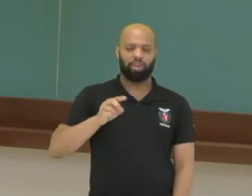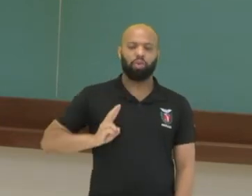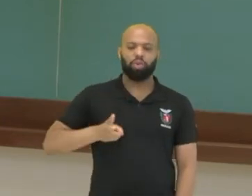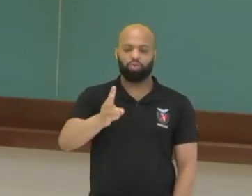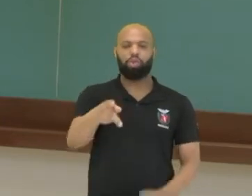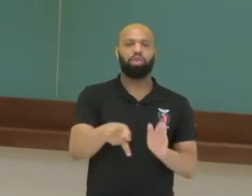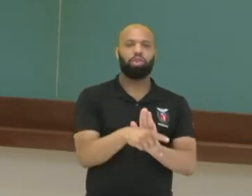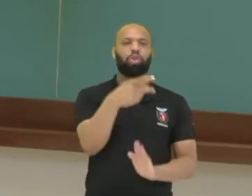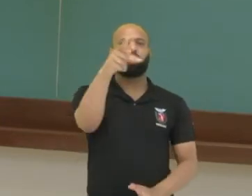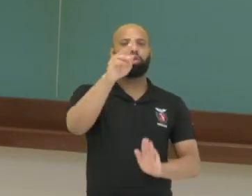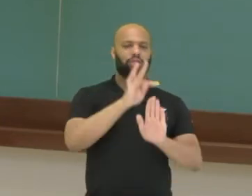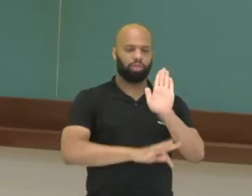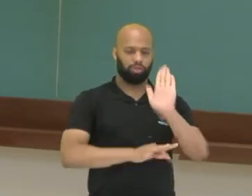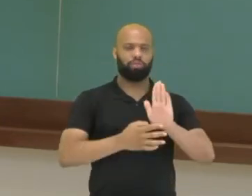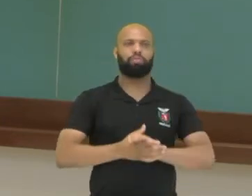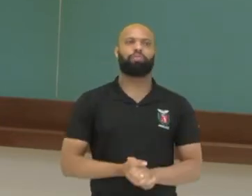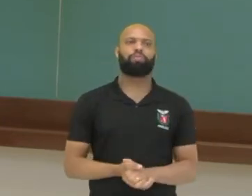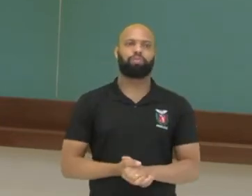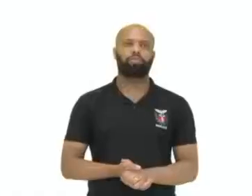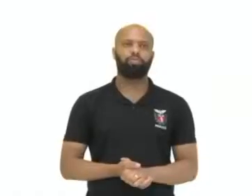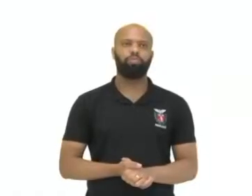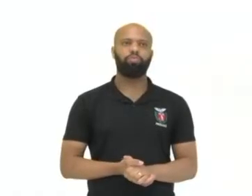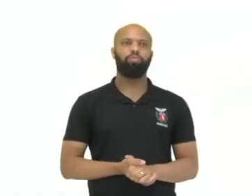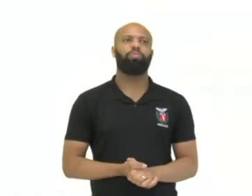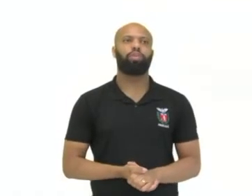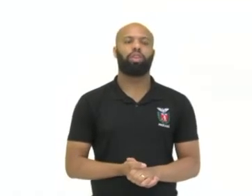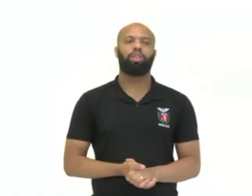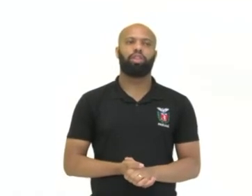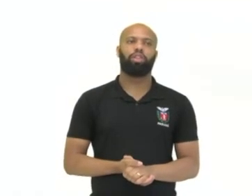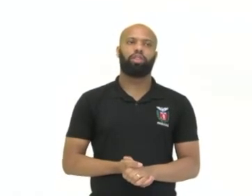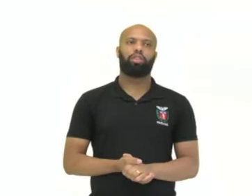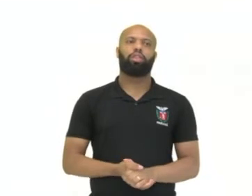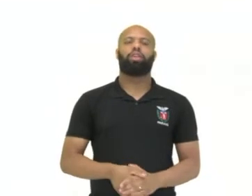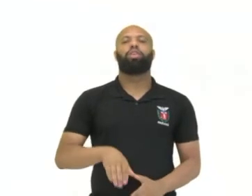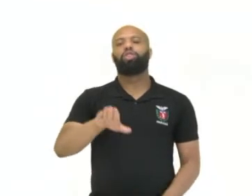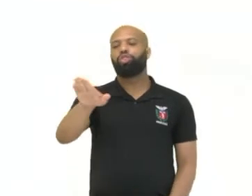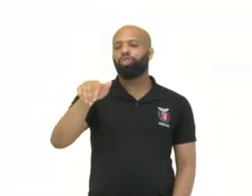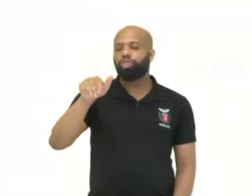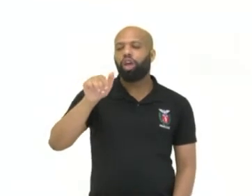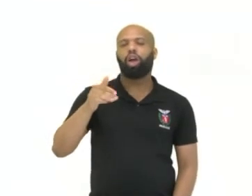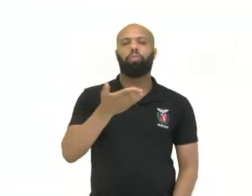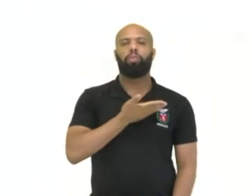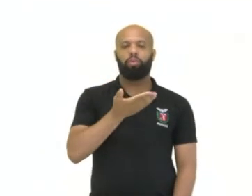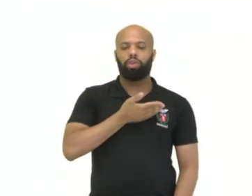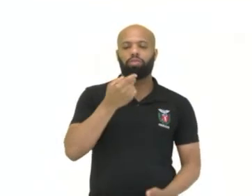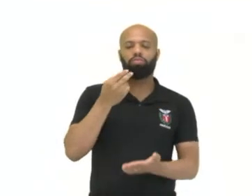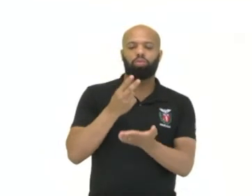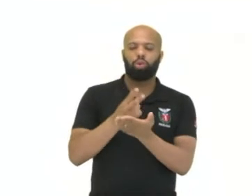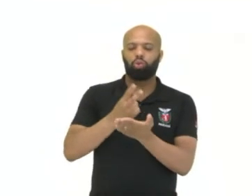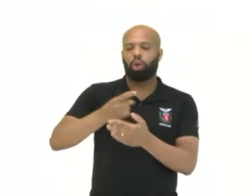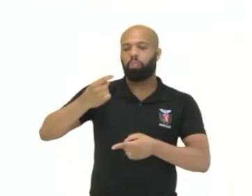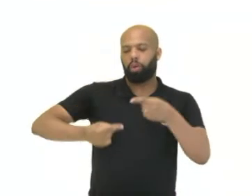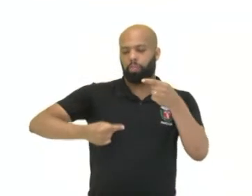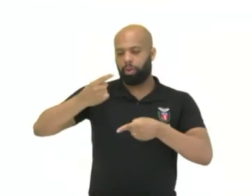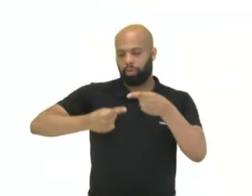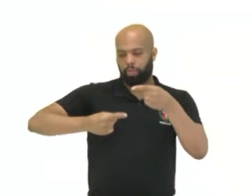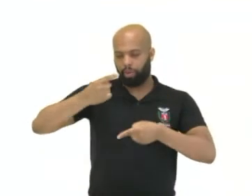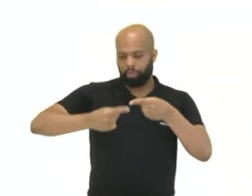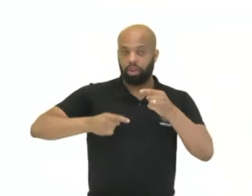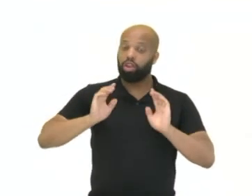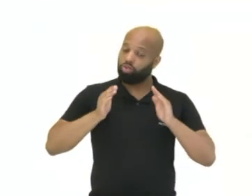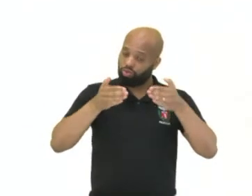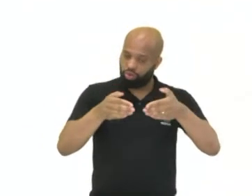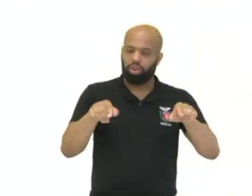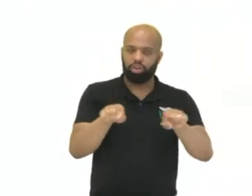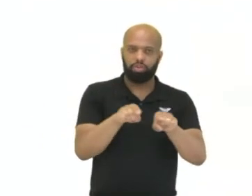o desenvolvimento 2. Então, pega o seu colega, continua debatendo, mantendo